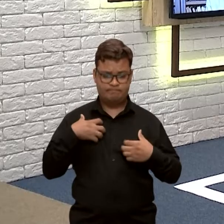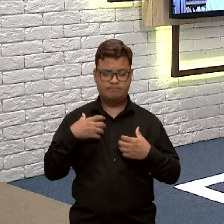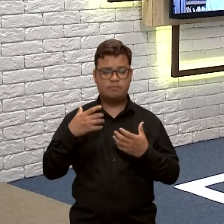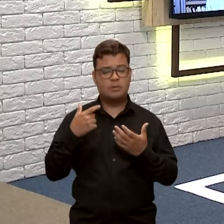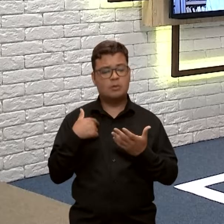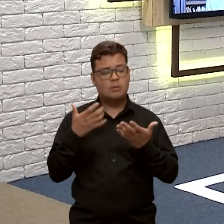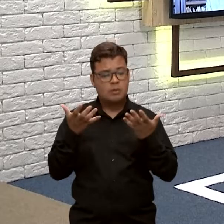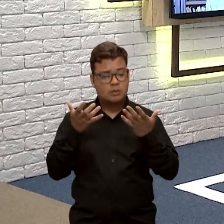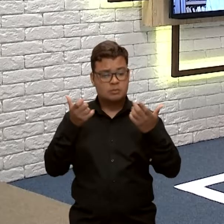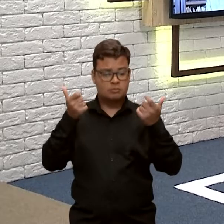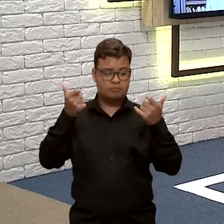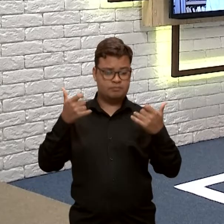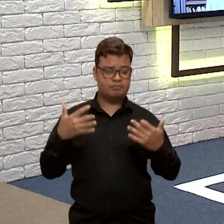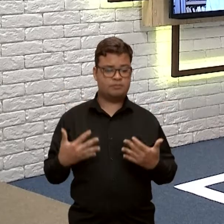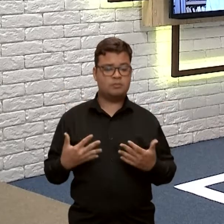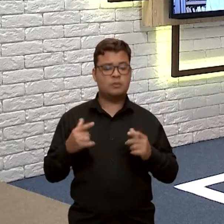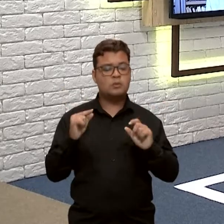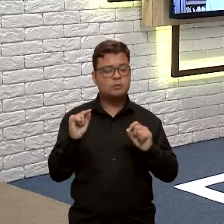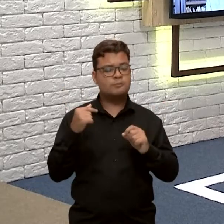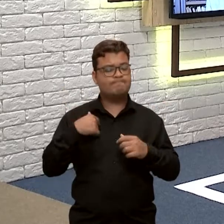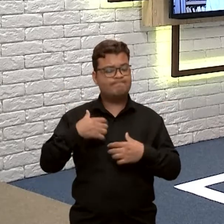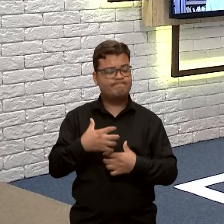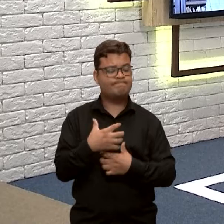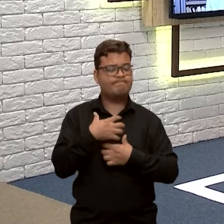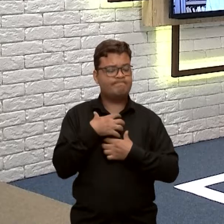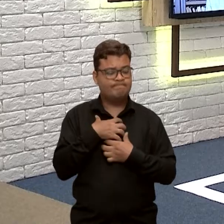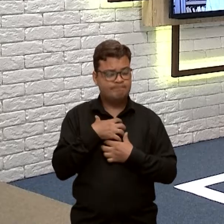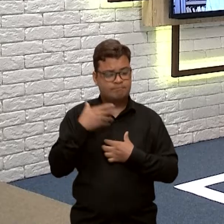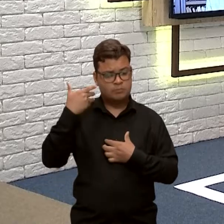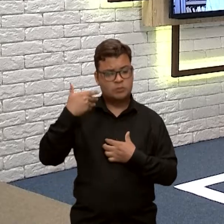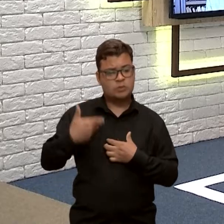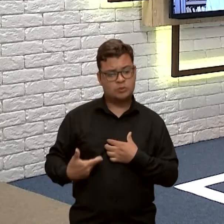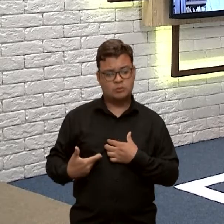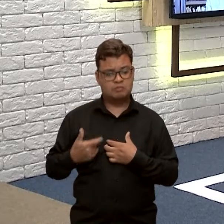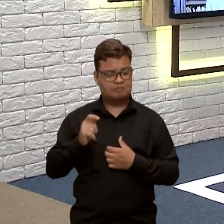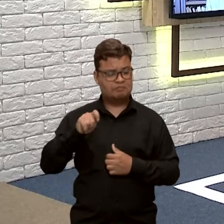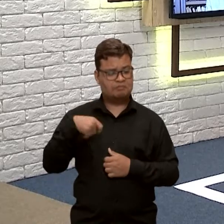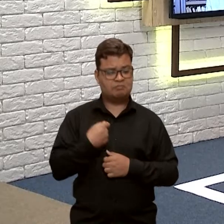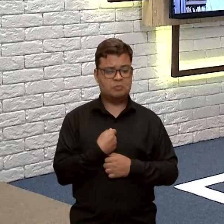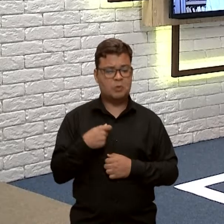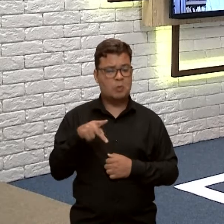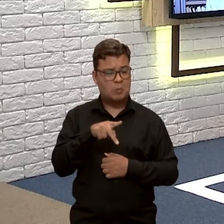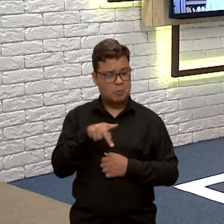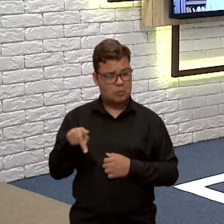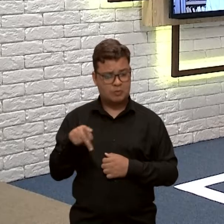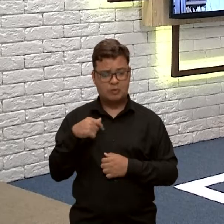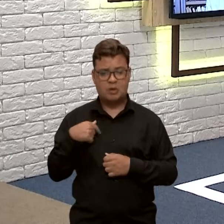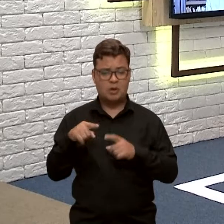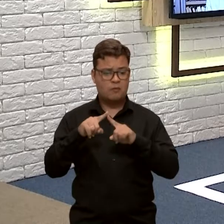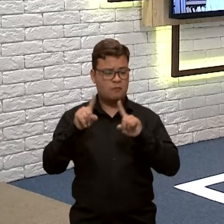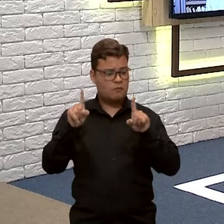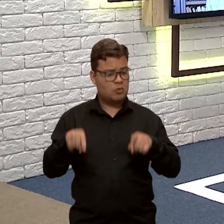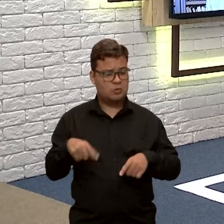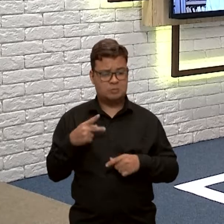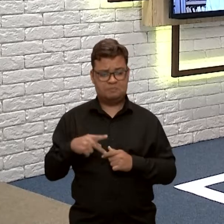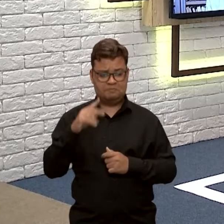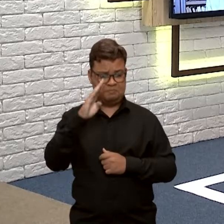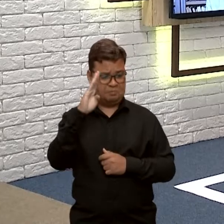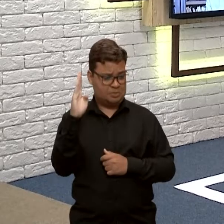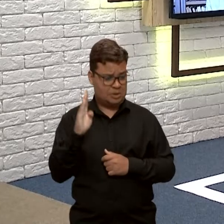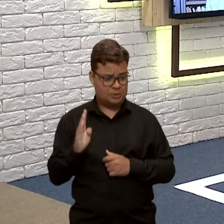você que eu me considero simplesmente um professor, funcionário do Estado brasileiro